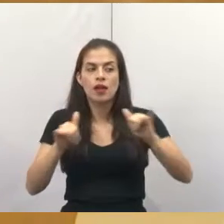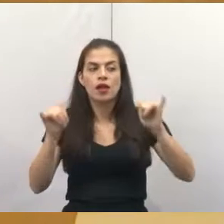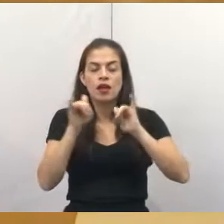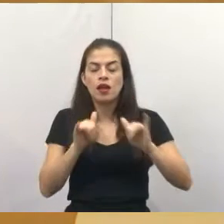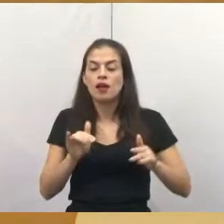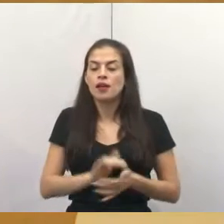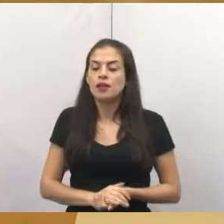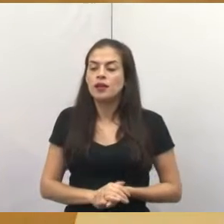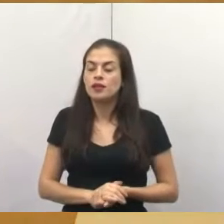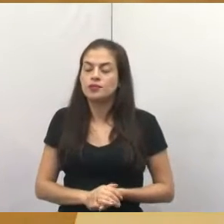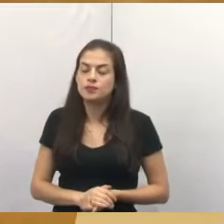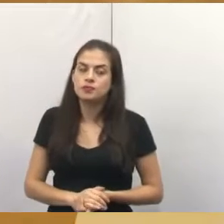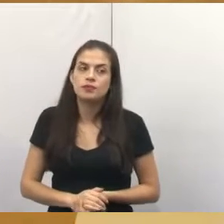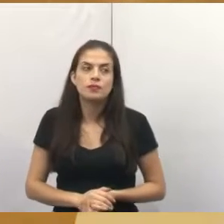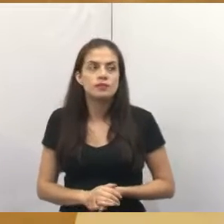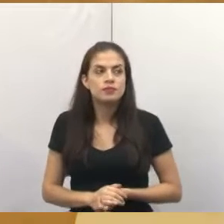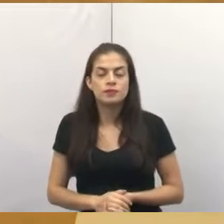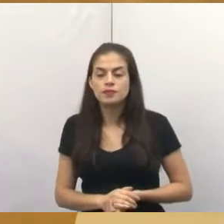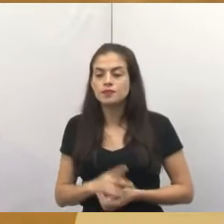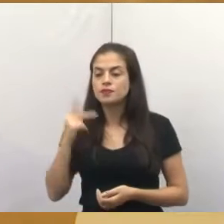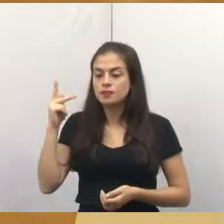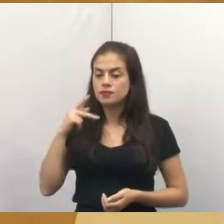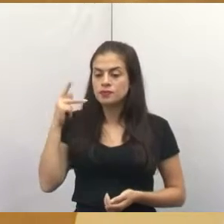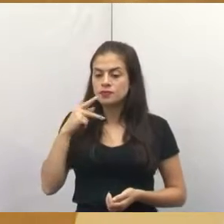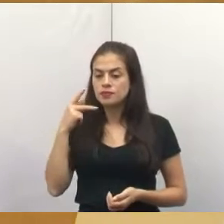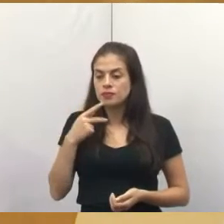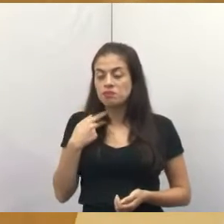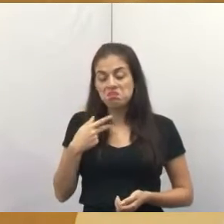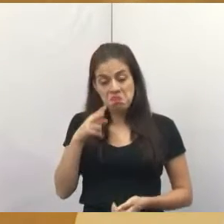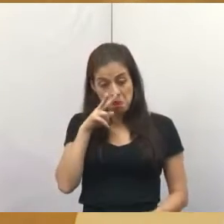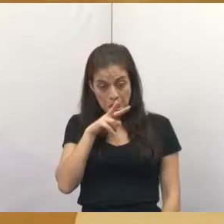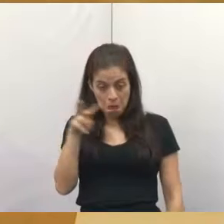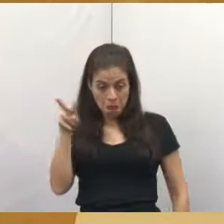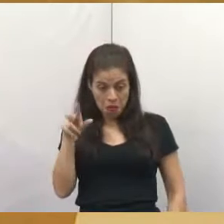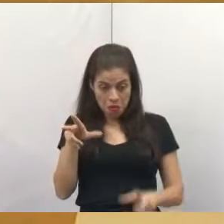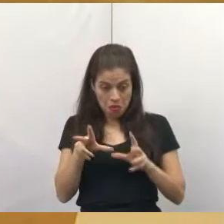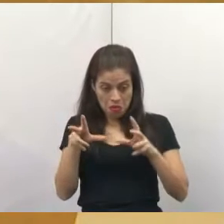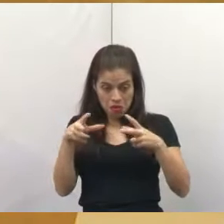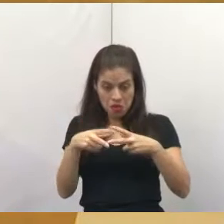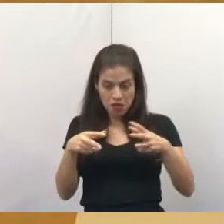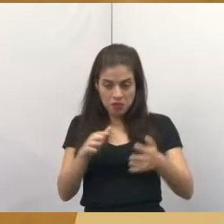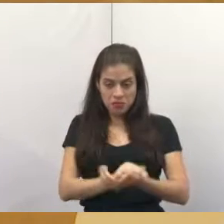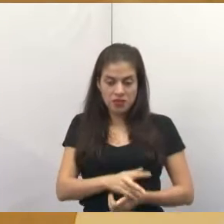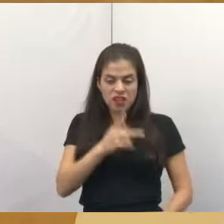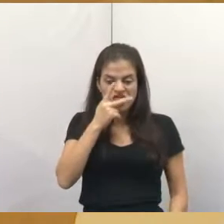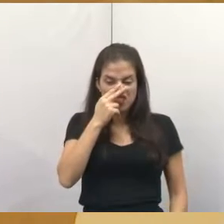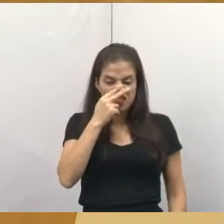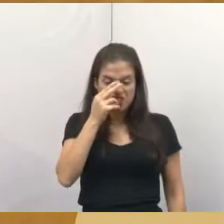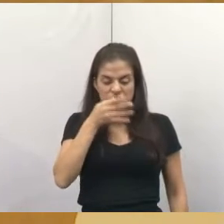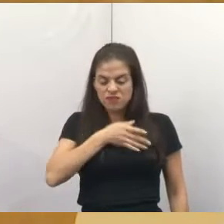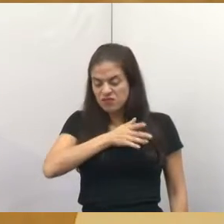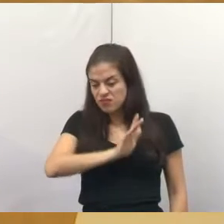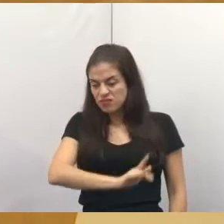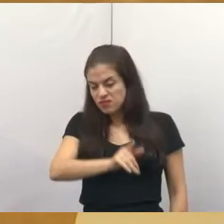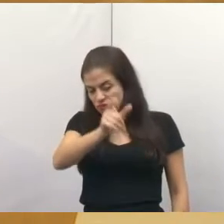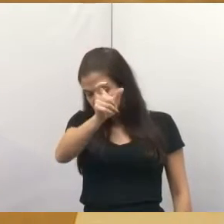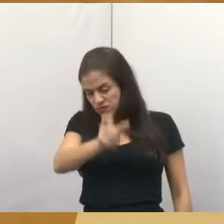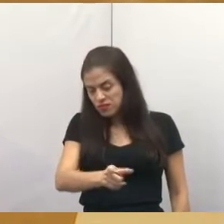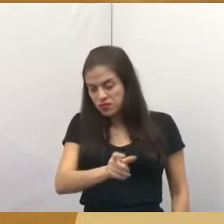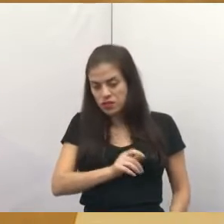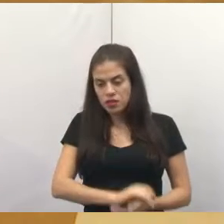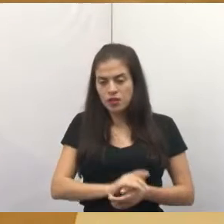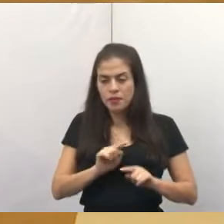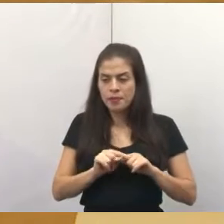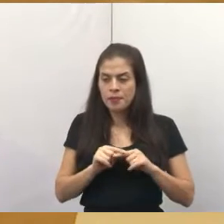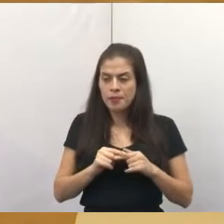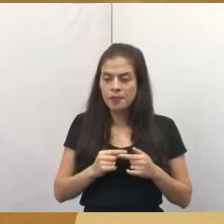povo tem que ver os vereadores. Ó, fulano, eu estava assistindo a TV Câmara, eu acho que eu não gostei muito de você, mas eu vou tirar no